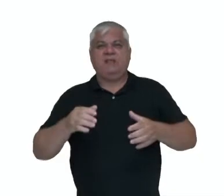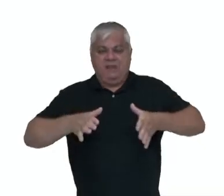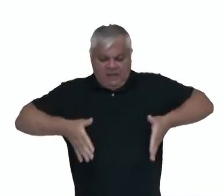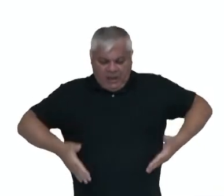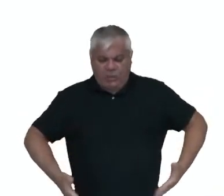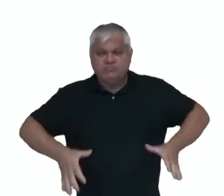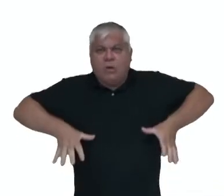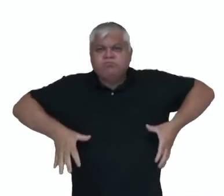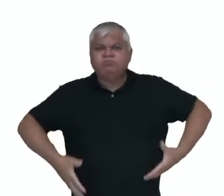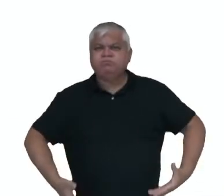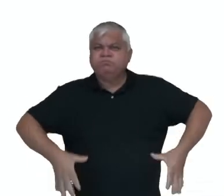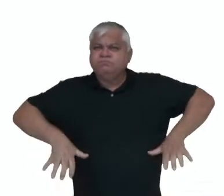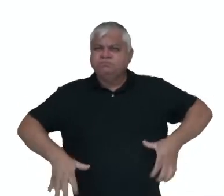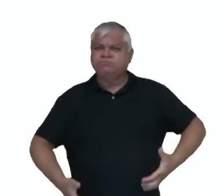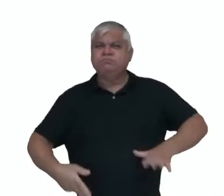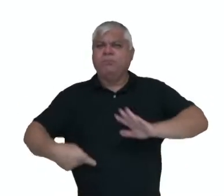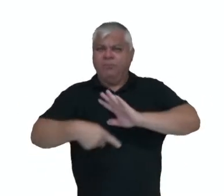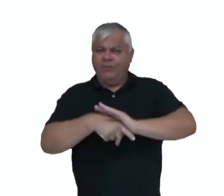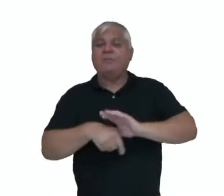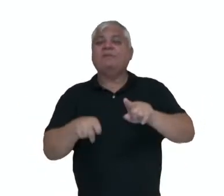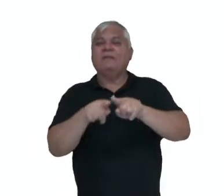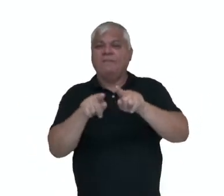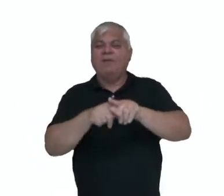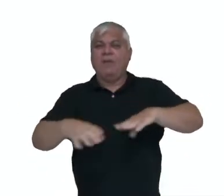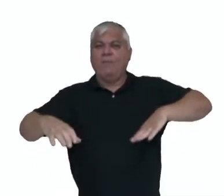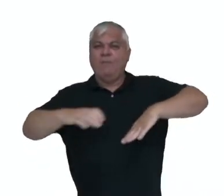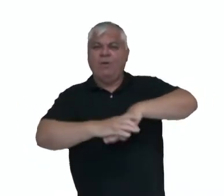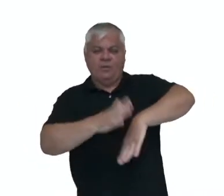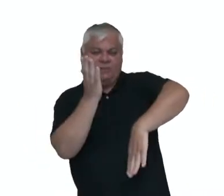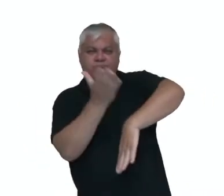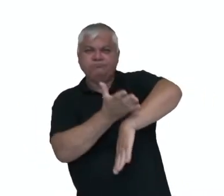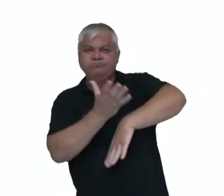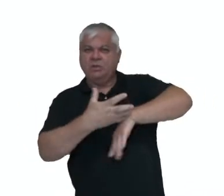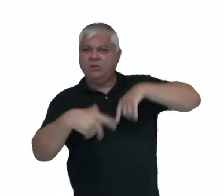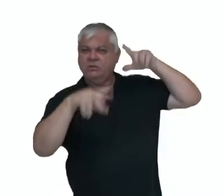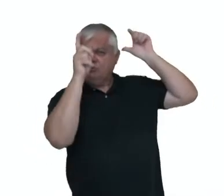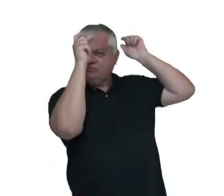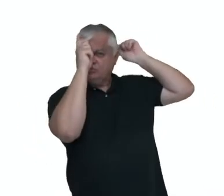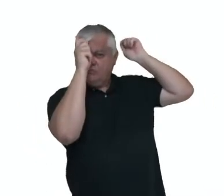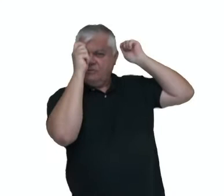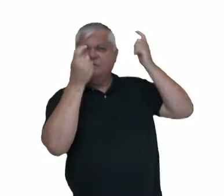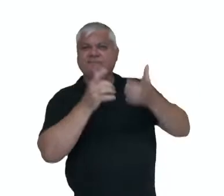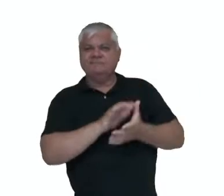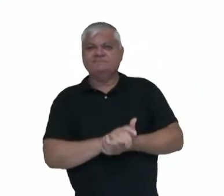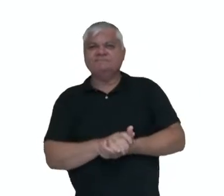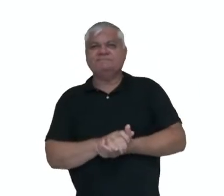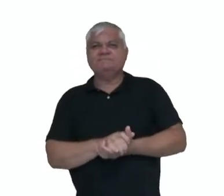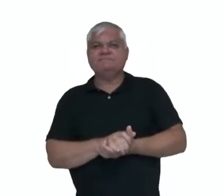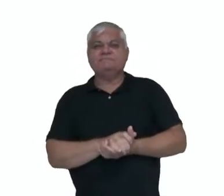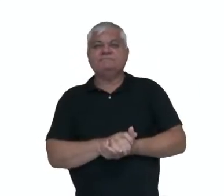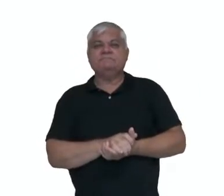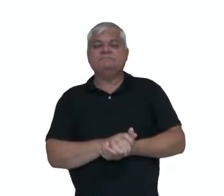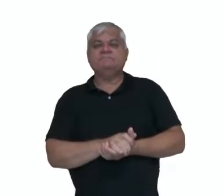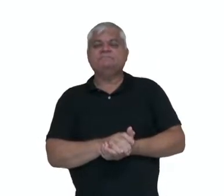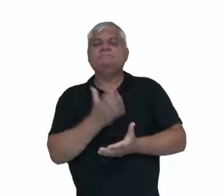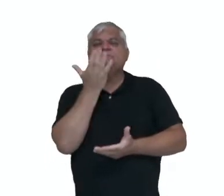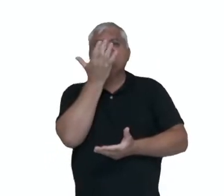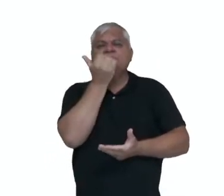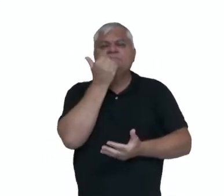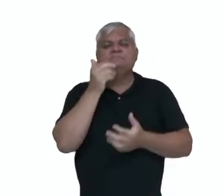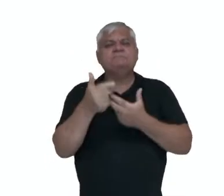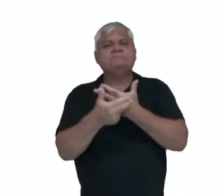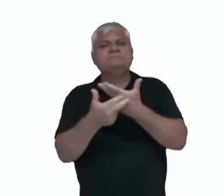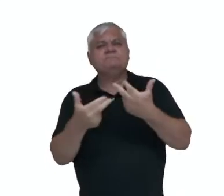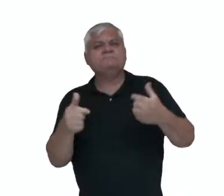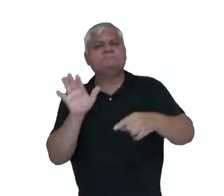fazem parte do prato típico, assim como as botas, camisas e chapéus de feltro. A produção de alimentos para nutrir uma população